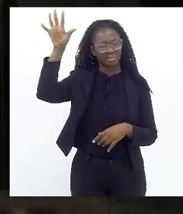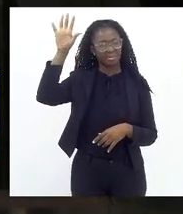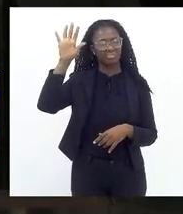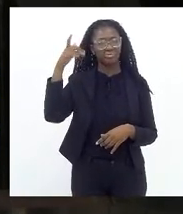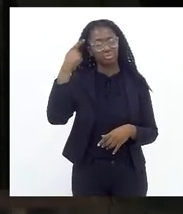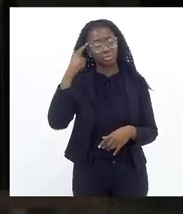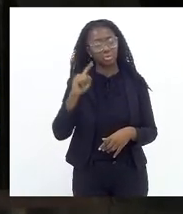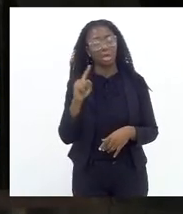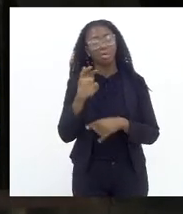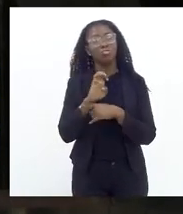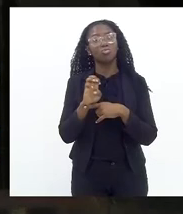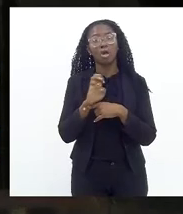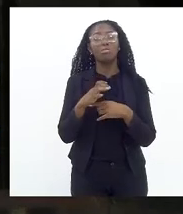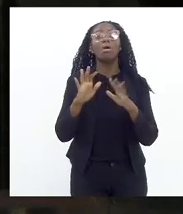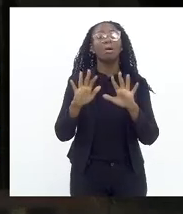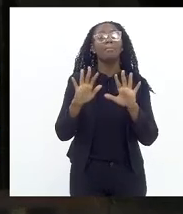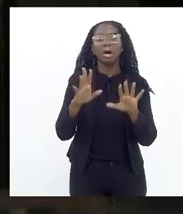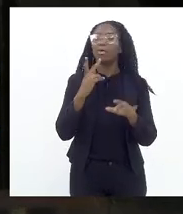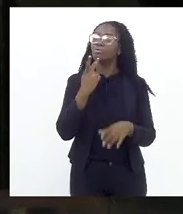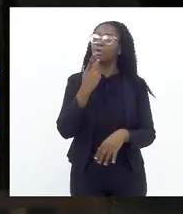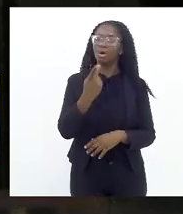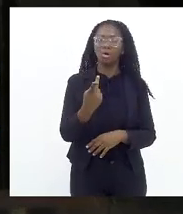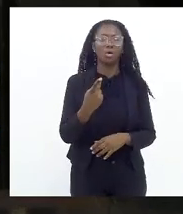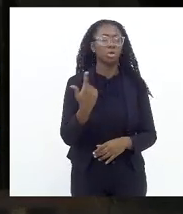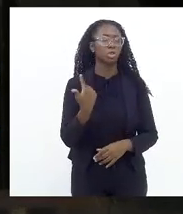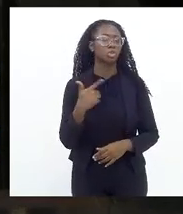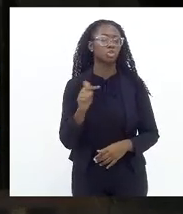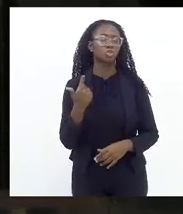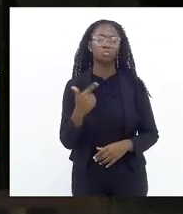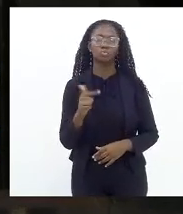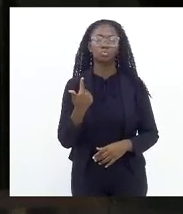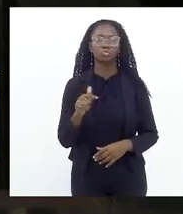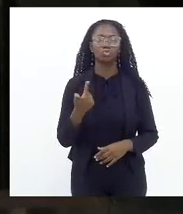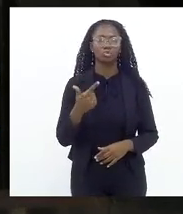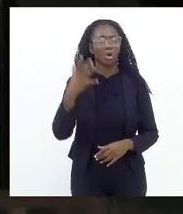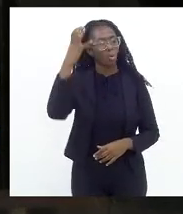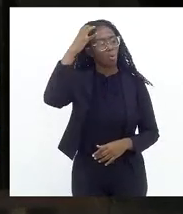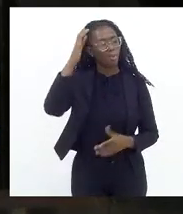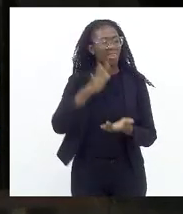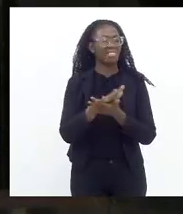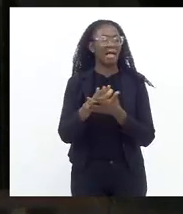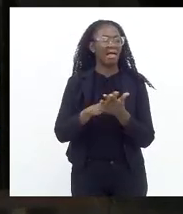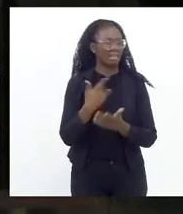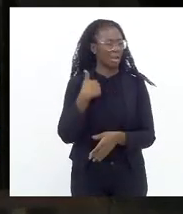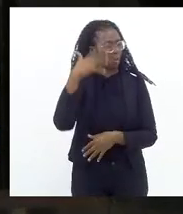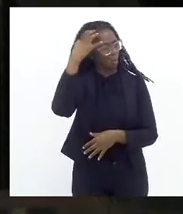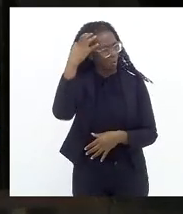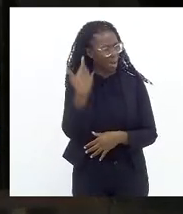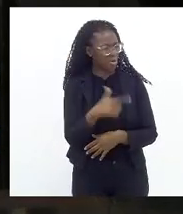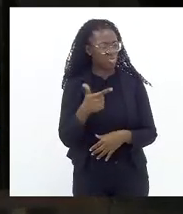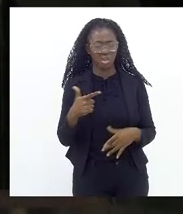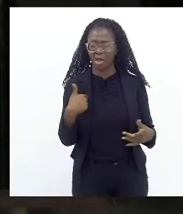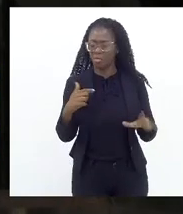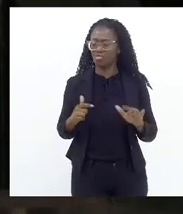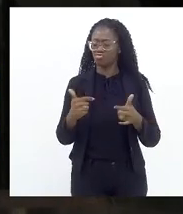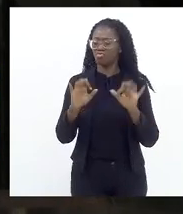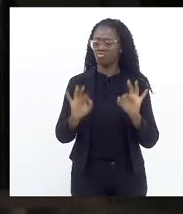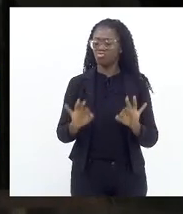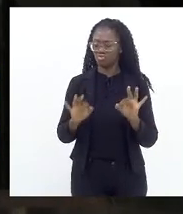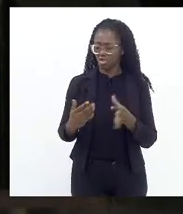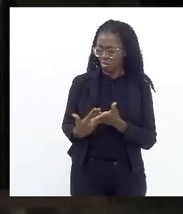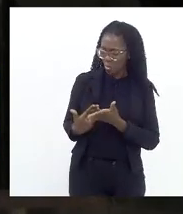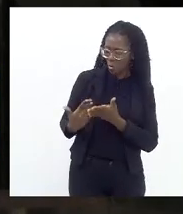reagiu dizendo que não tem culpa de nada, porque agiu certo